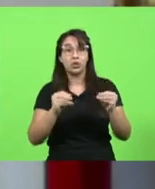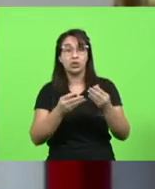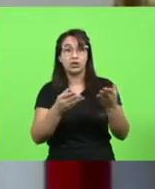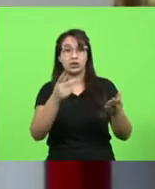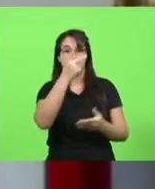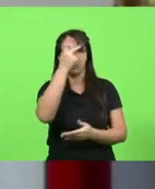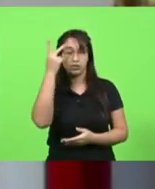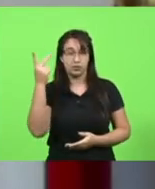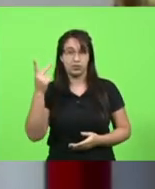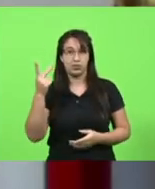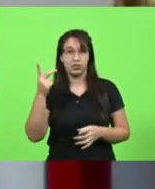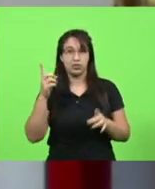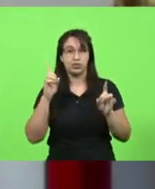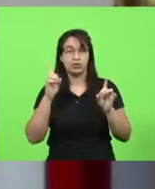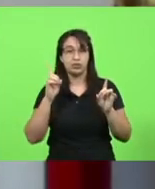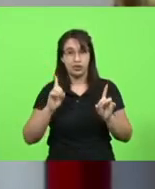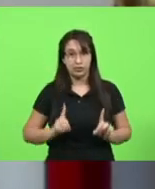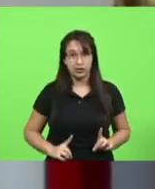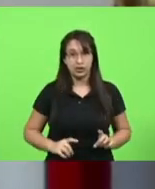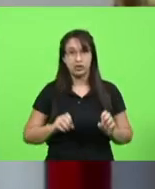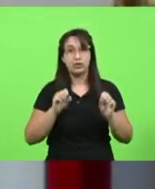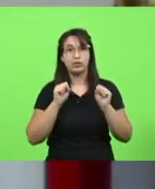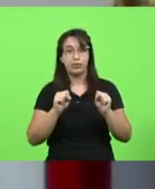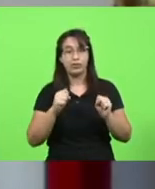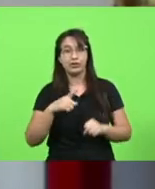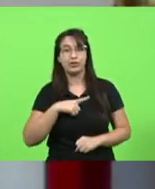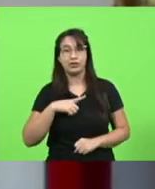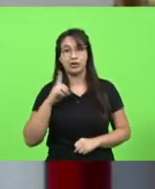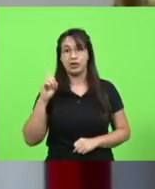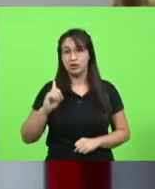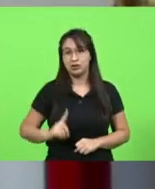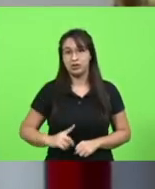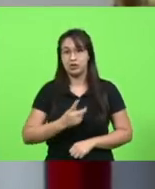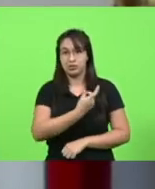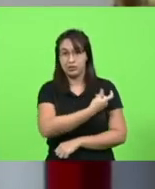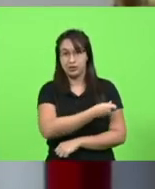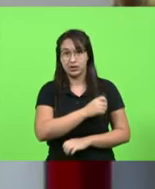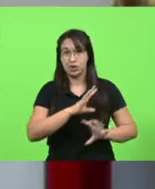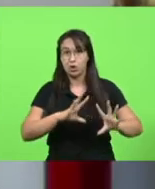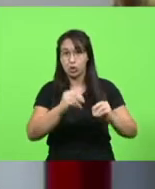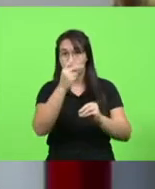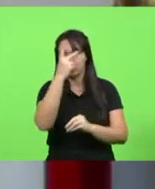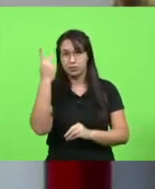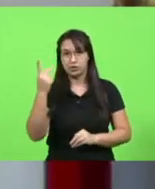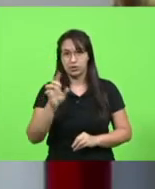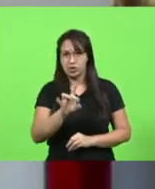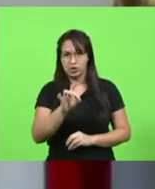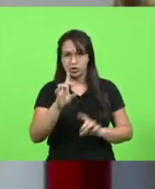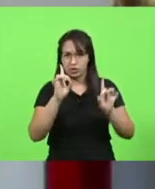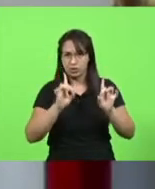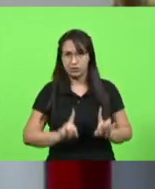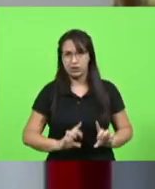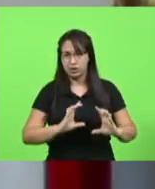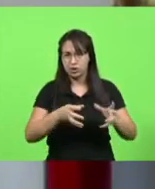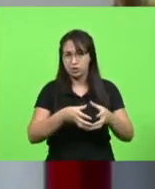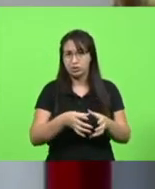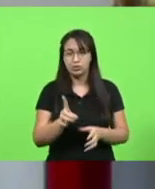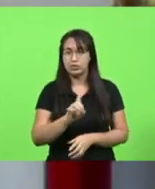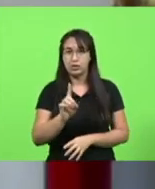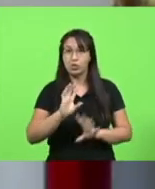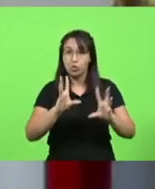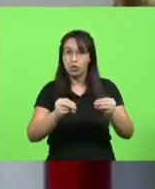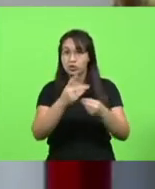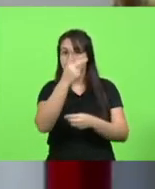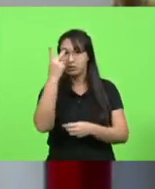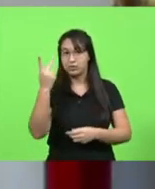tivessem direito à vacina, que todos tivessem a vacina, não só pessoas com deficiência. Então, a gente percebe